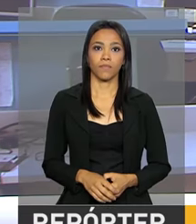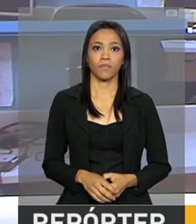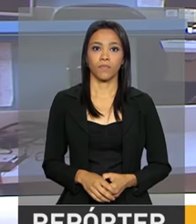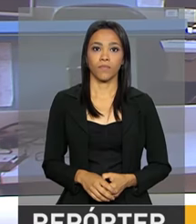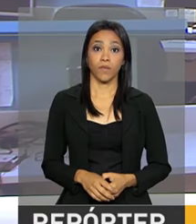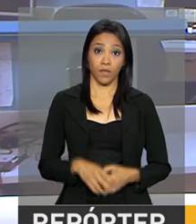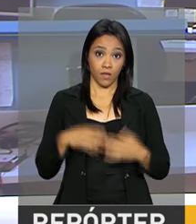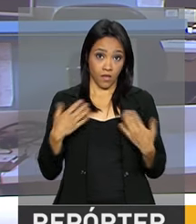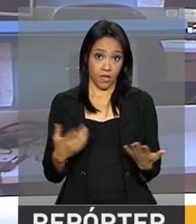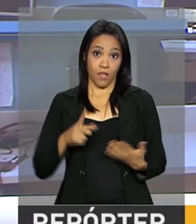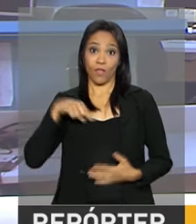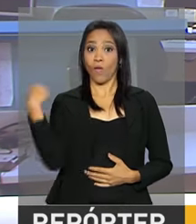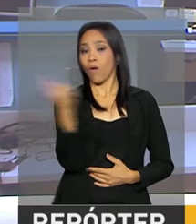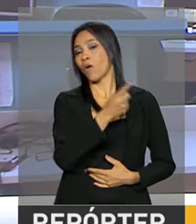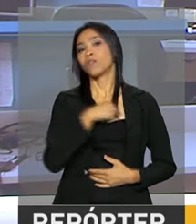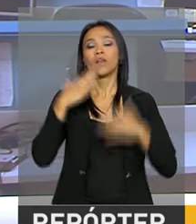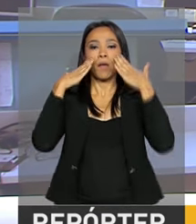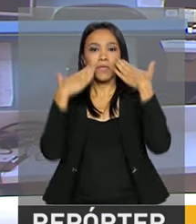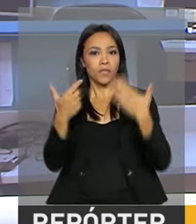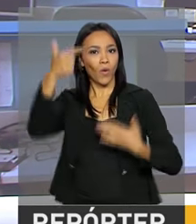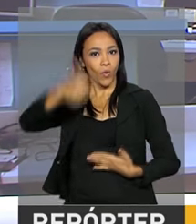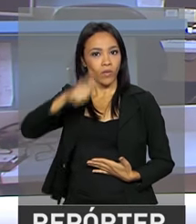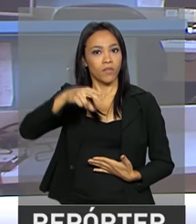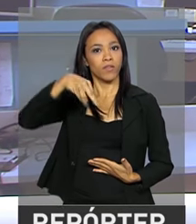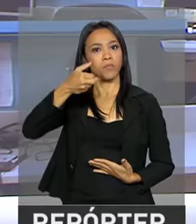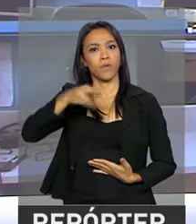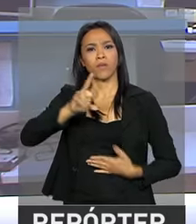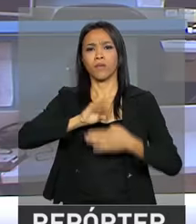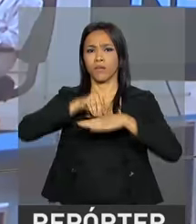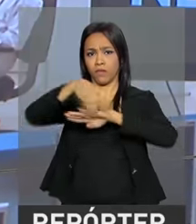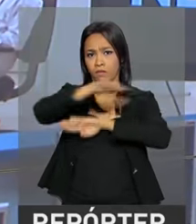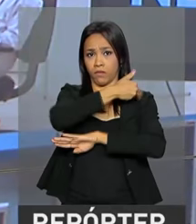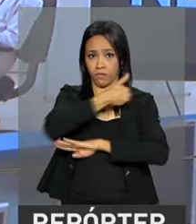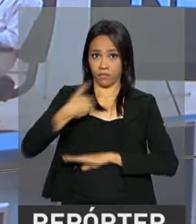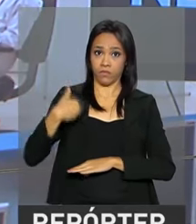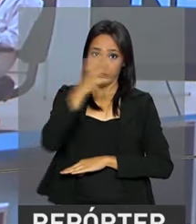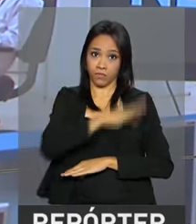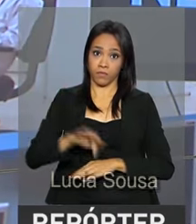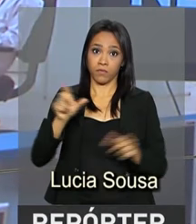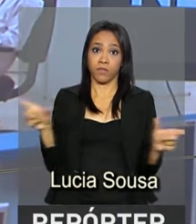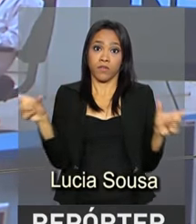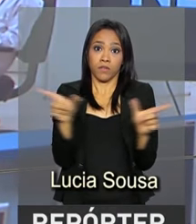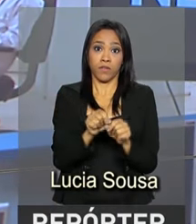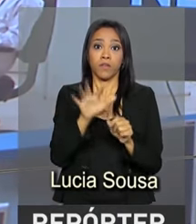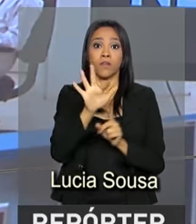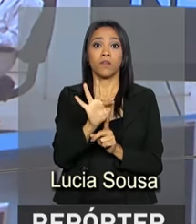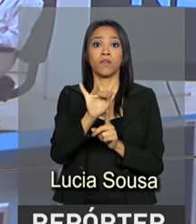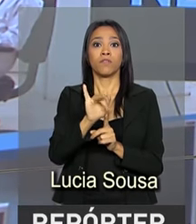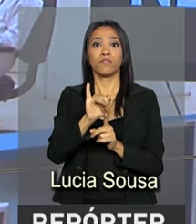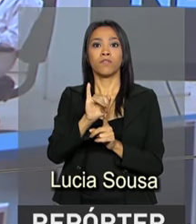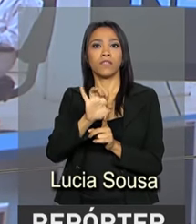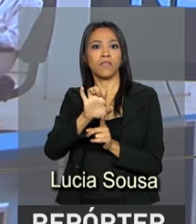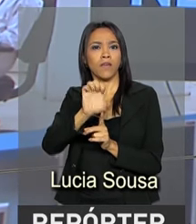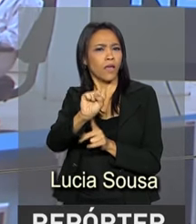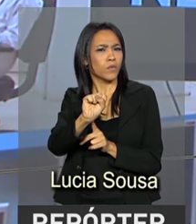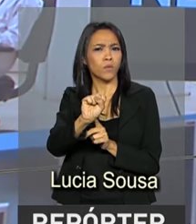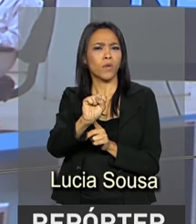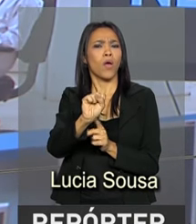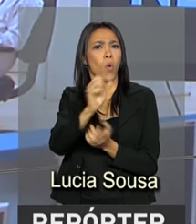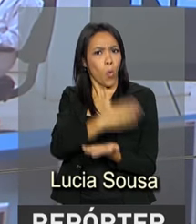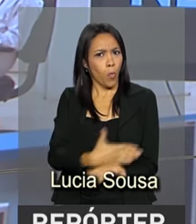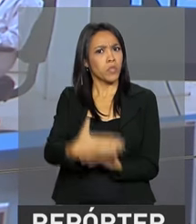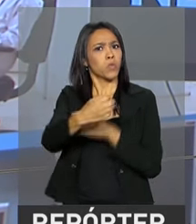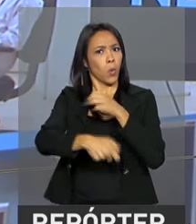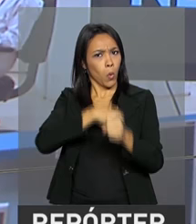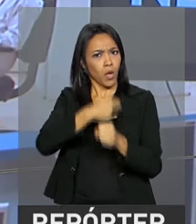o repórter NBR está de volta com as notícias do governo federal o fundo de financiamento estudantil Fi começou o ano com